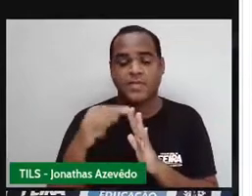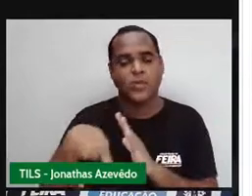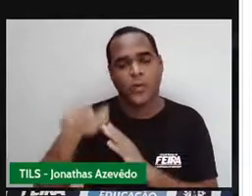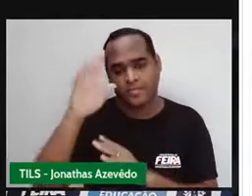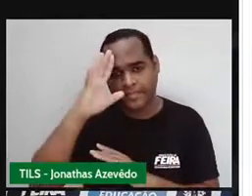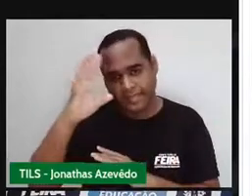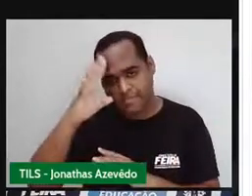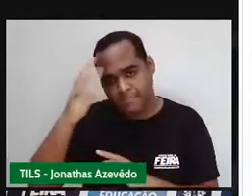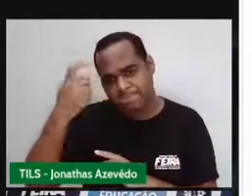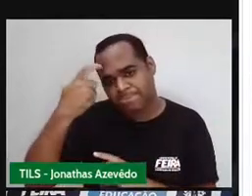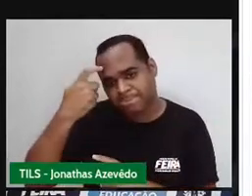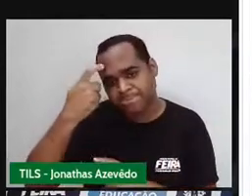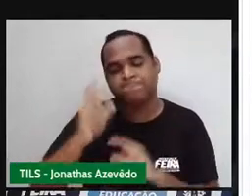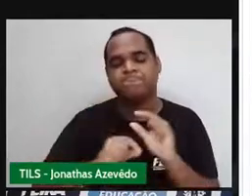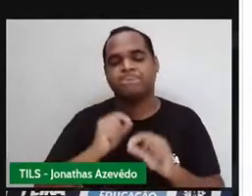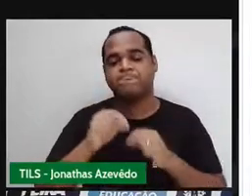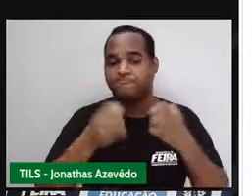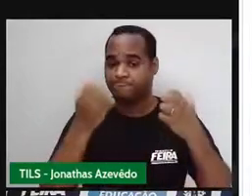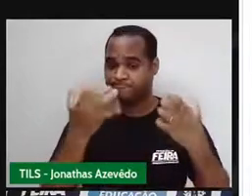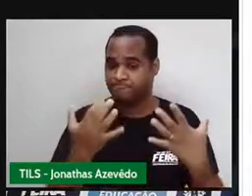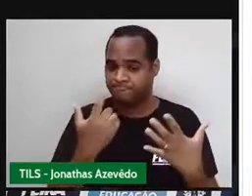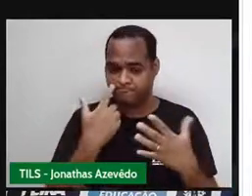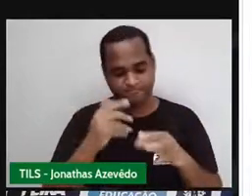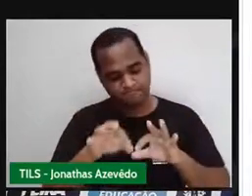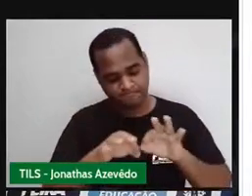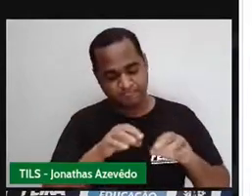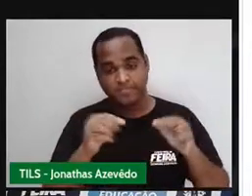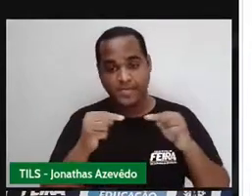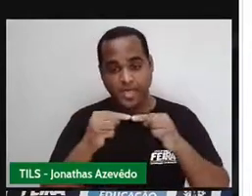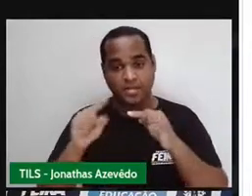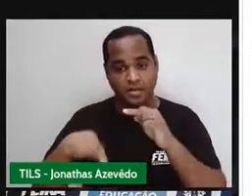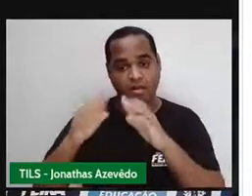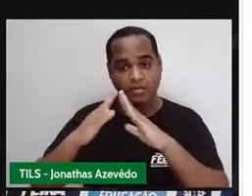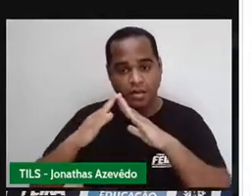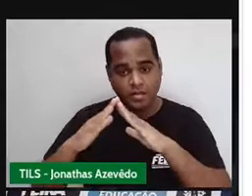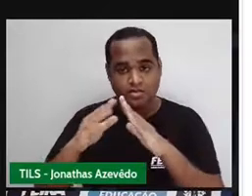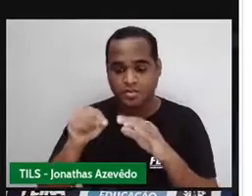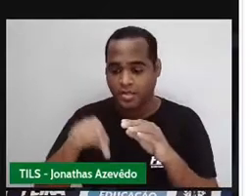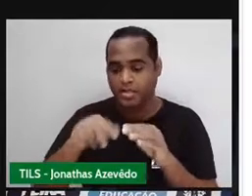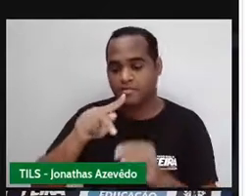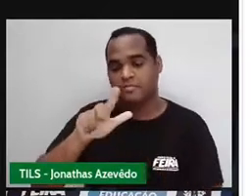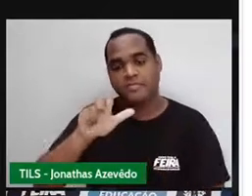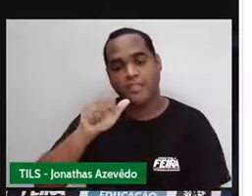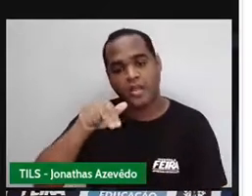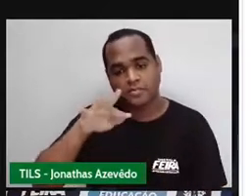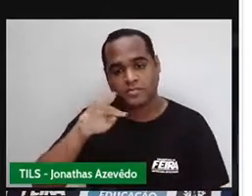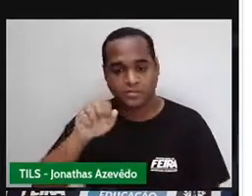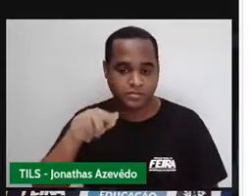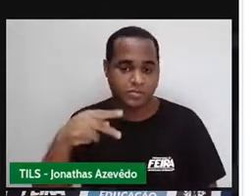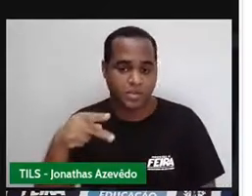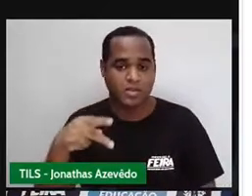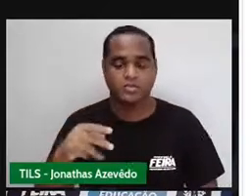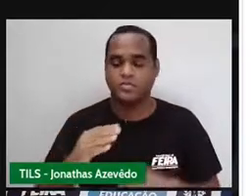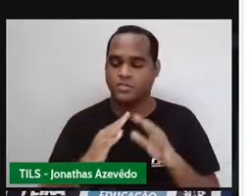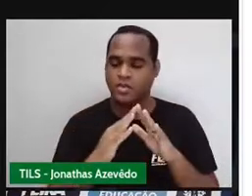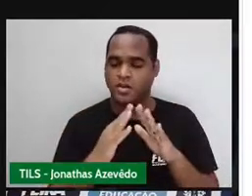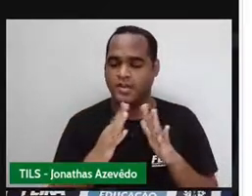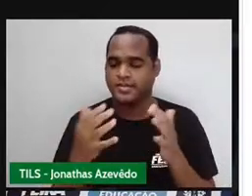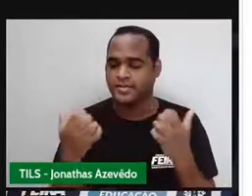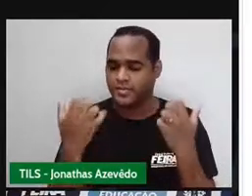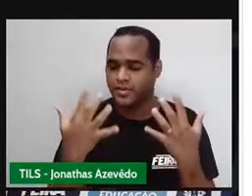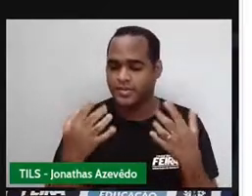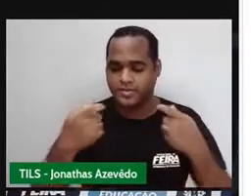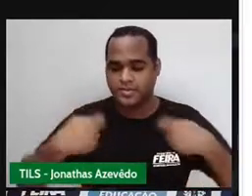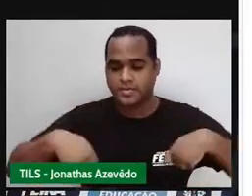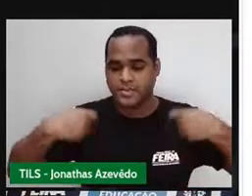nessa situação então digamos quer sair seja um projeto de uma casa né uma planta de uma casa tá bom e a gente vai